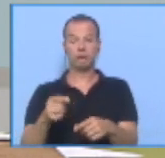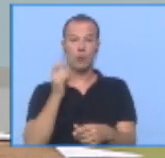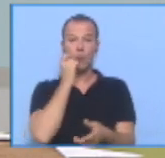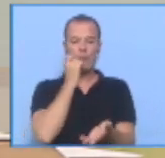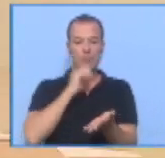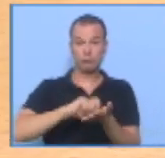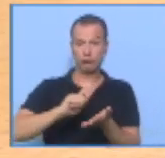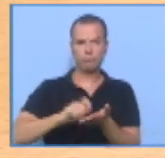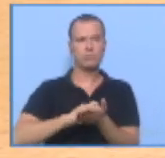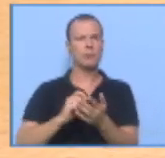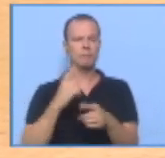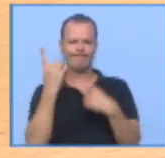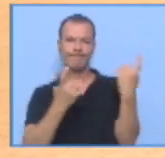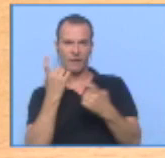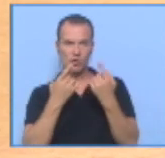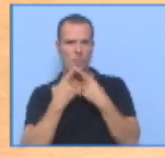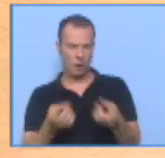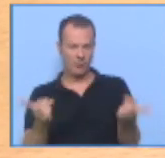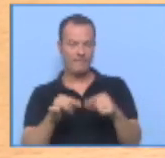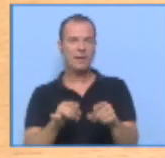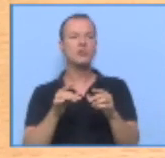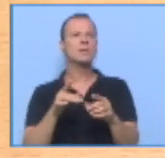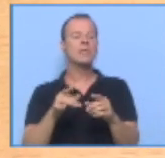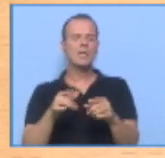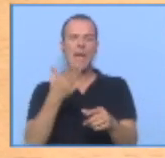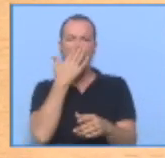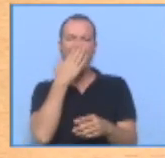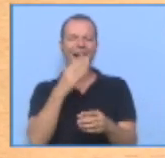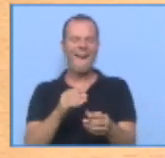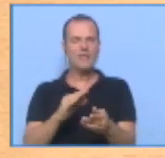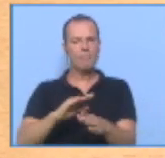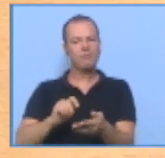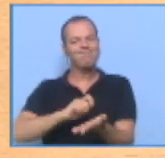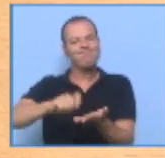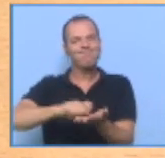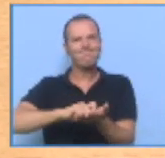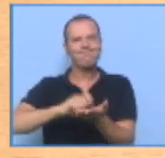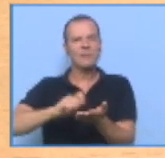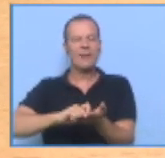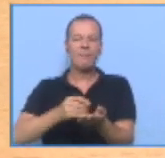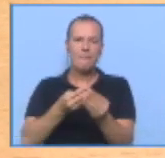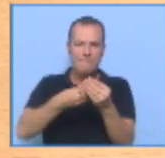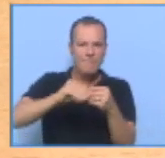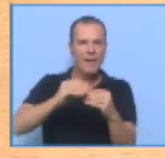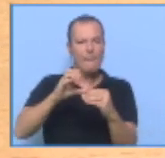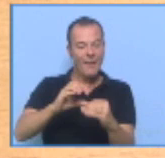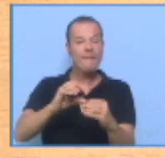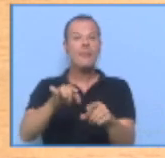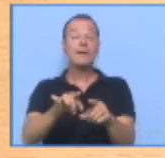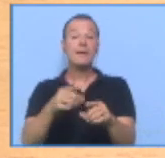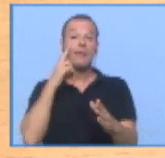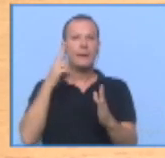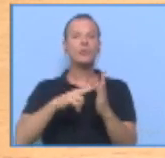essa reflexão, e agora revisitam, aumentam, retrabalham, e a proposta que eu faço é a leitura deste